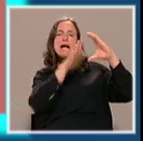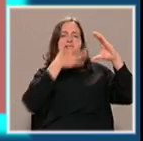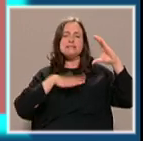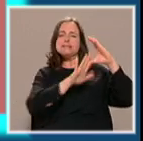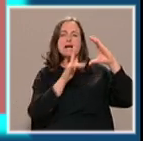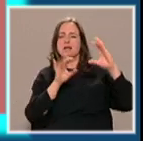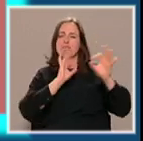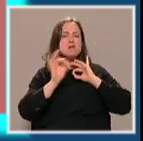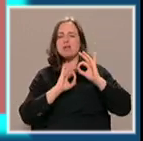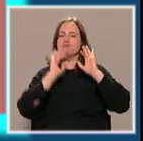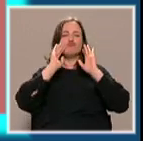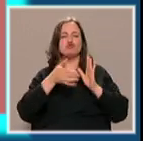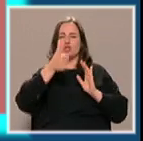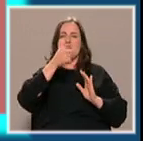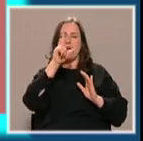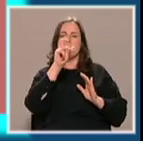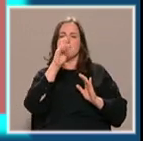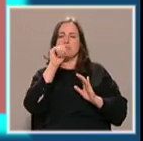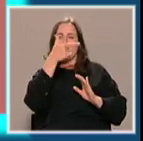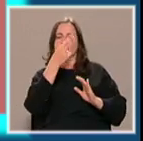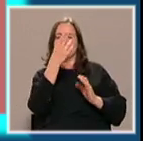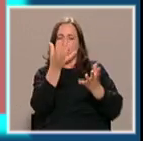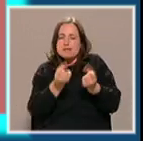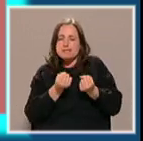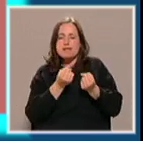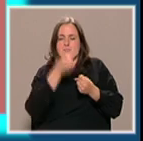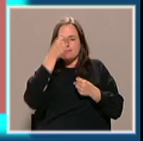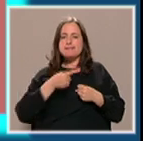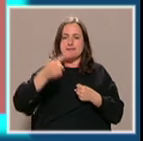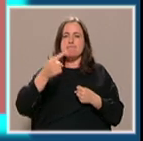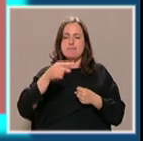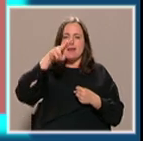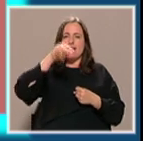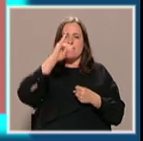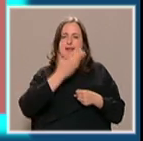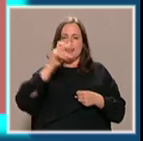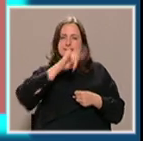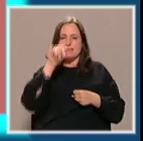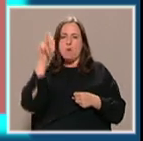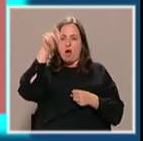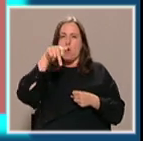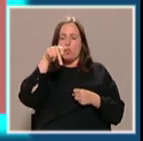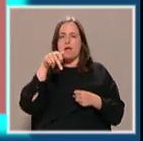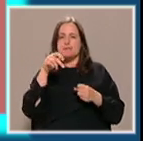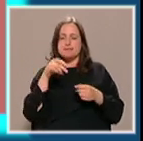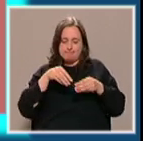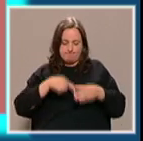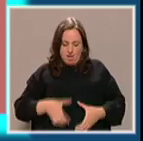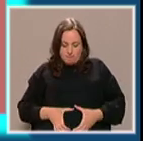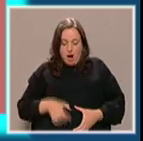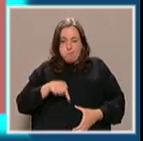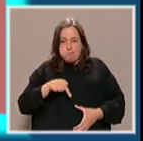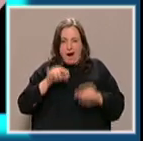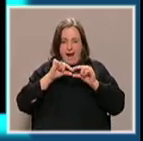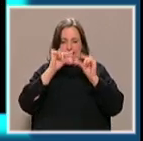a blástula. Eis que após uma semana ocorre a nidação e o embrião implanta-se